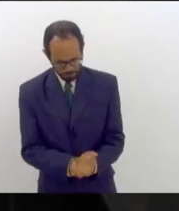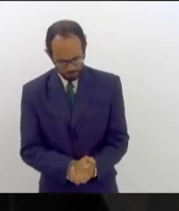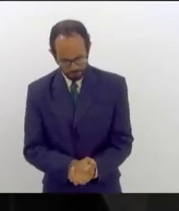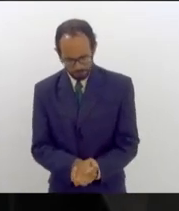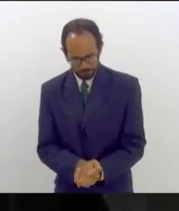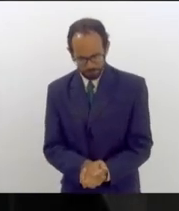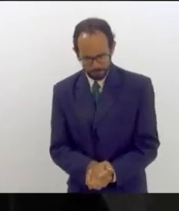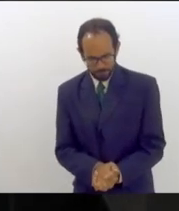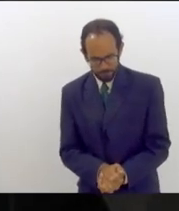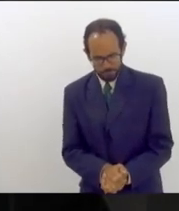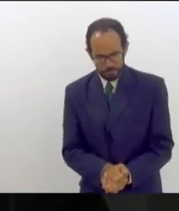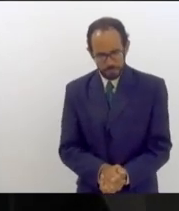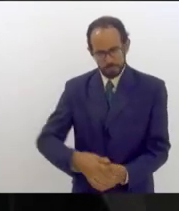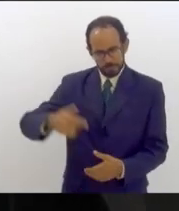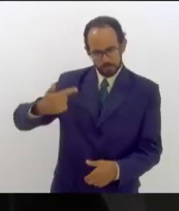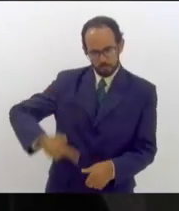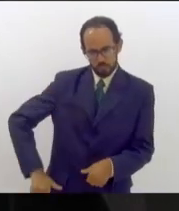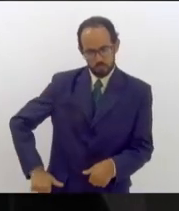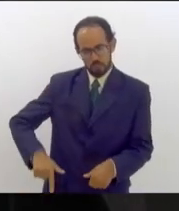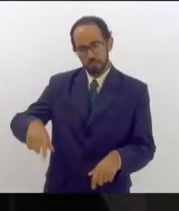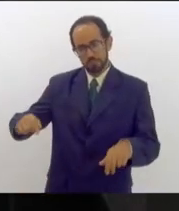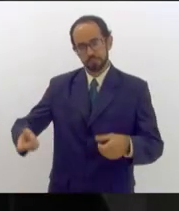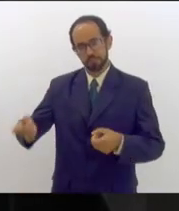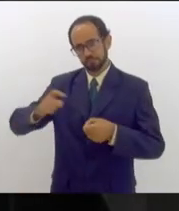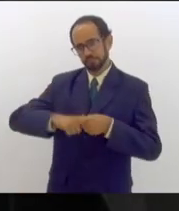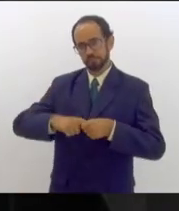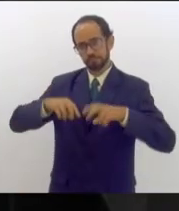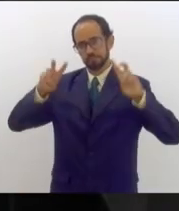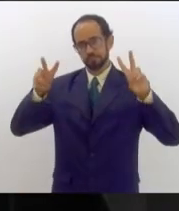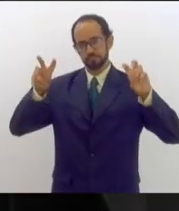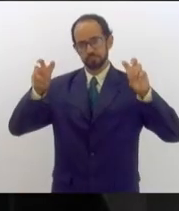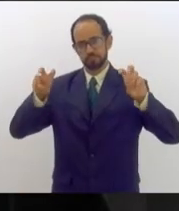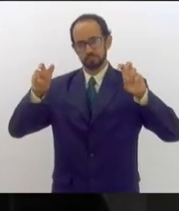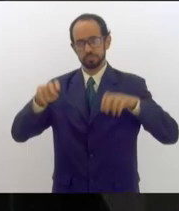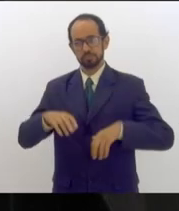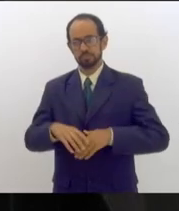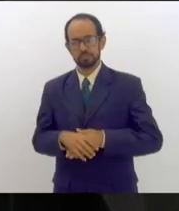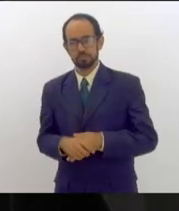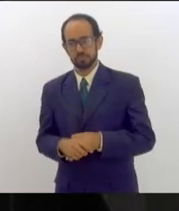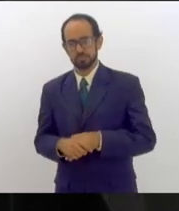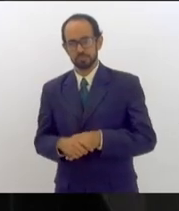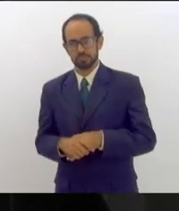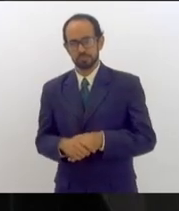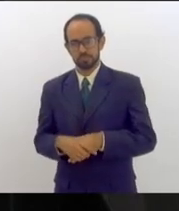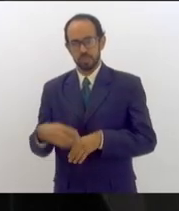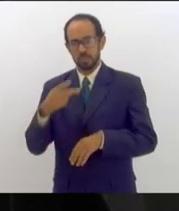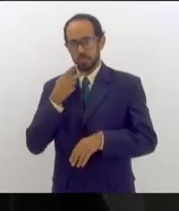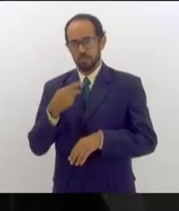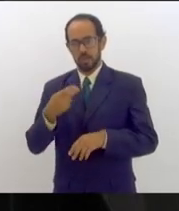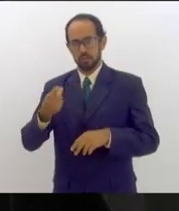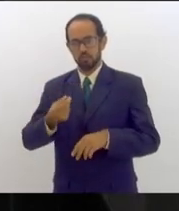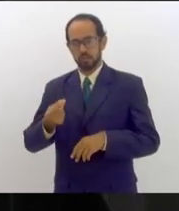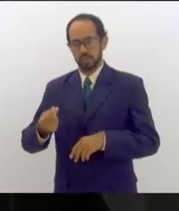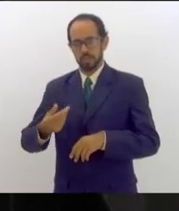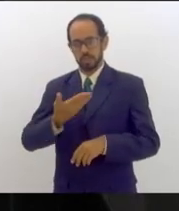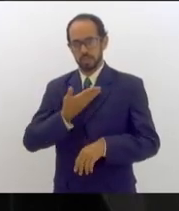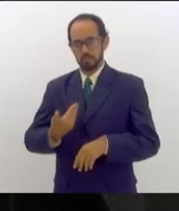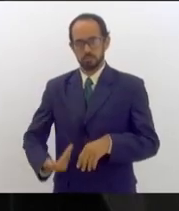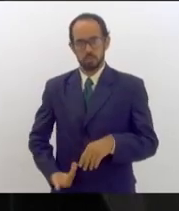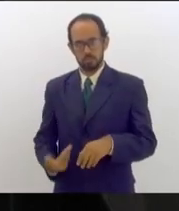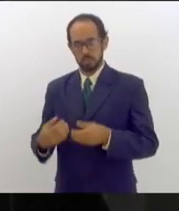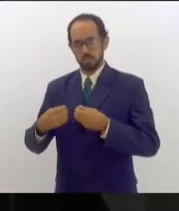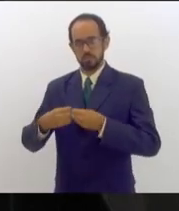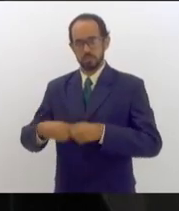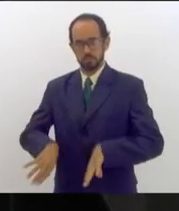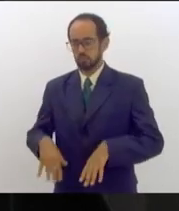eu volto novamente para o tema o que eu tô falando de Finanças Públicas e perdas